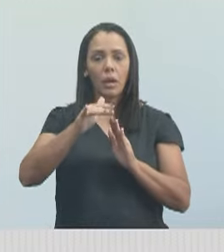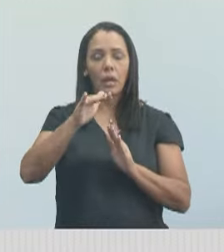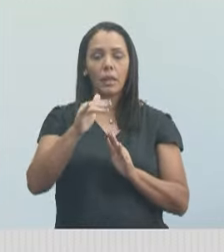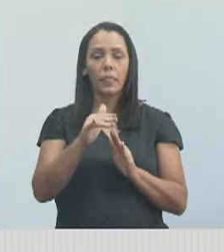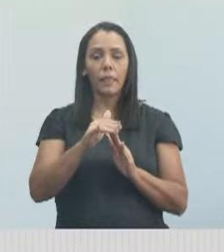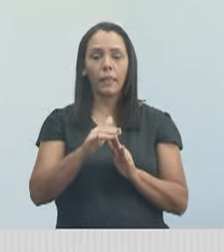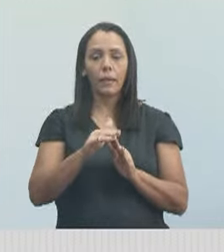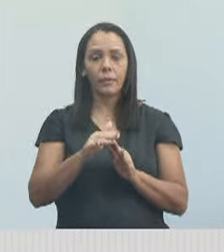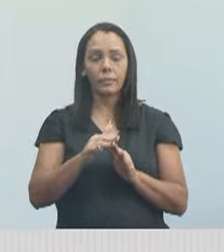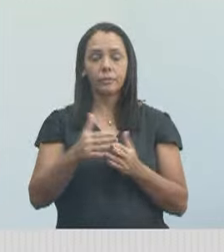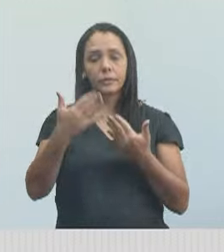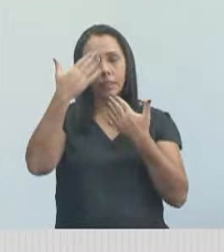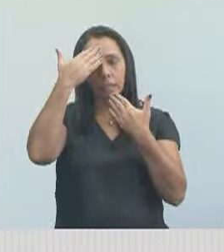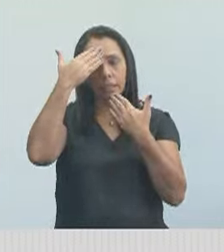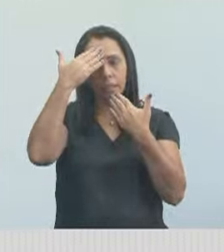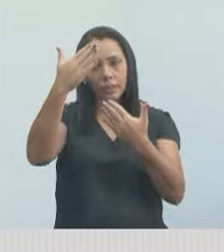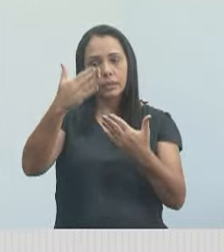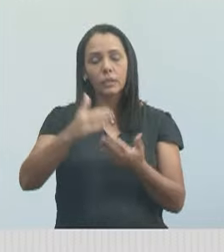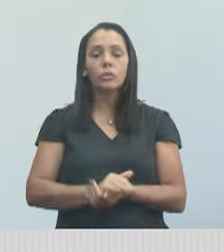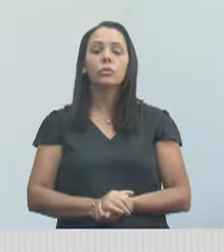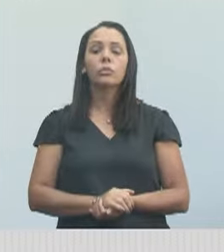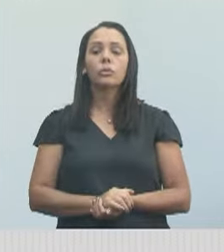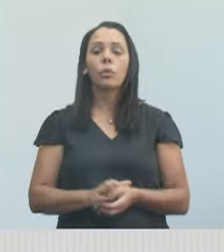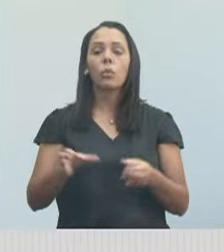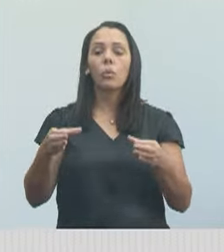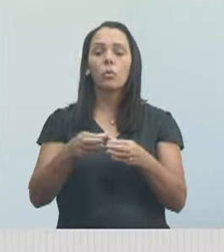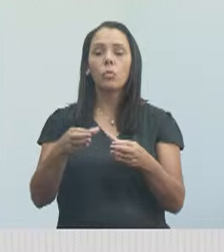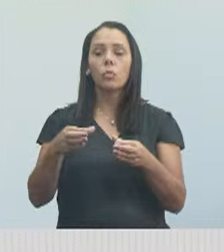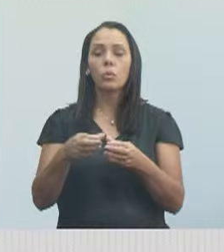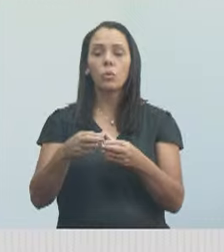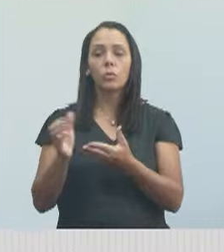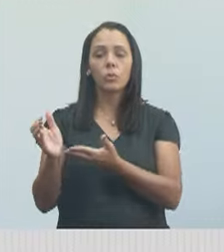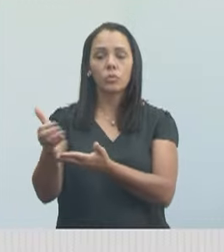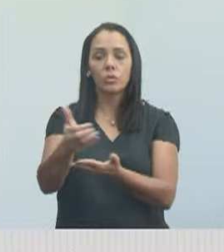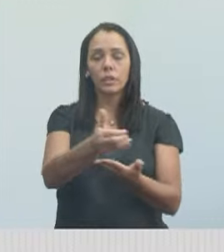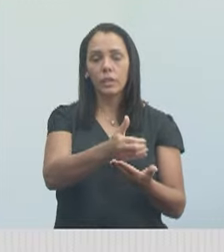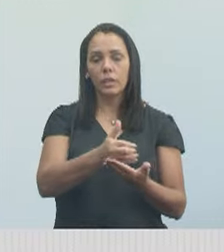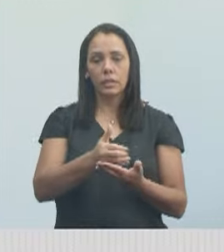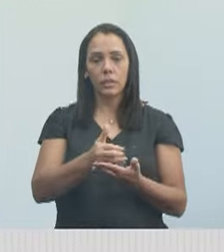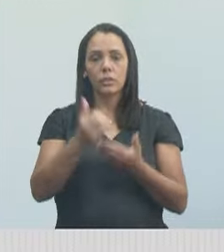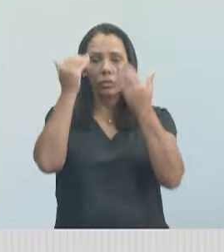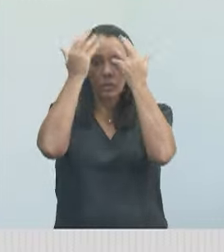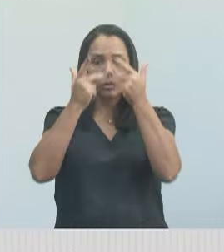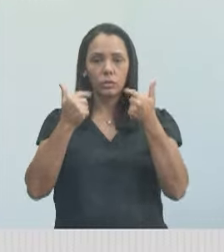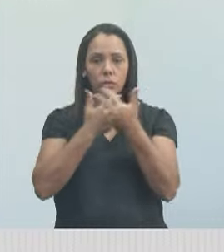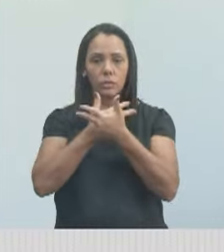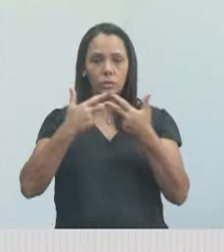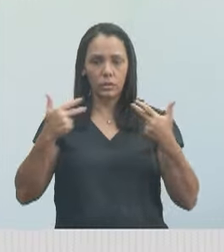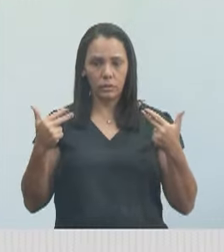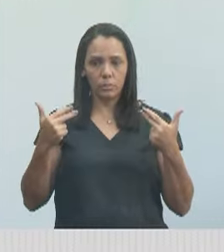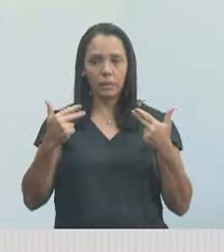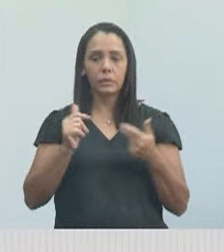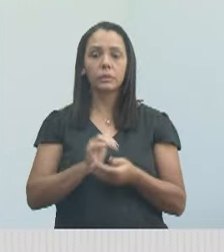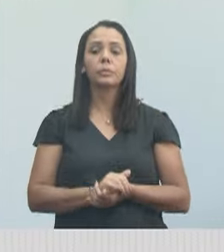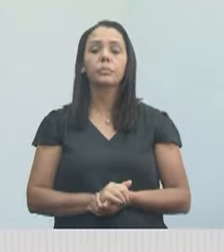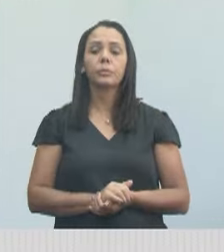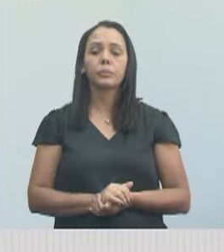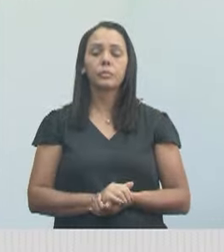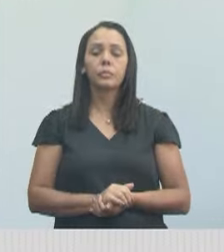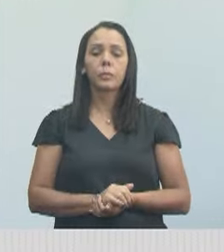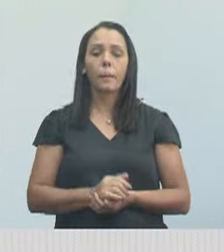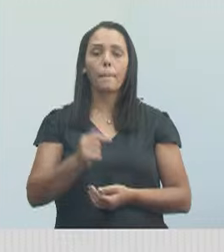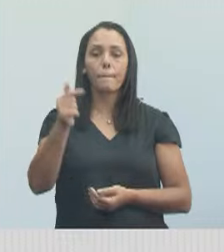Agradeço principalmente o GRADE, tá? Que é um grupo aí de resgate de animais em catástrofes ambientais, tá? Pode